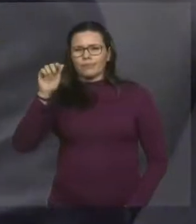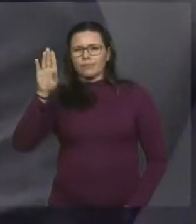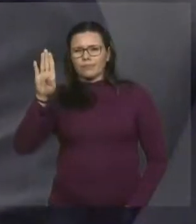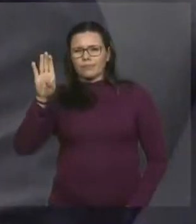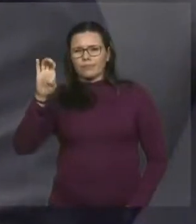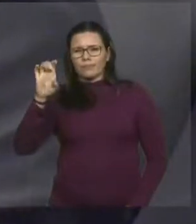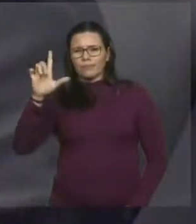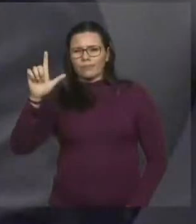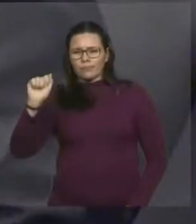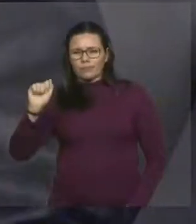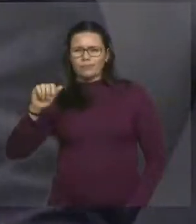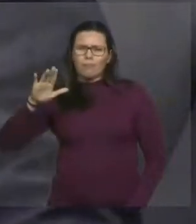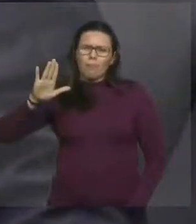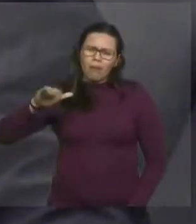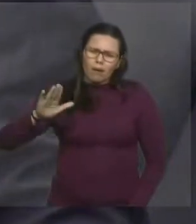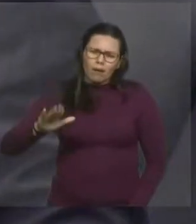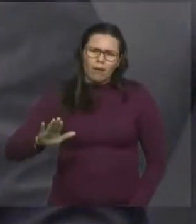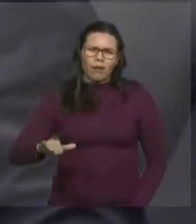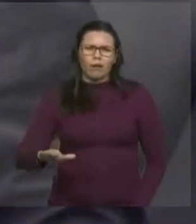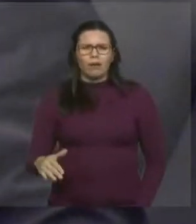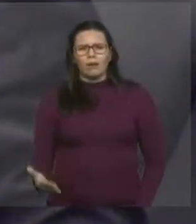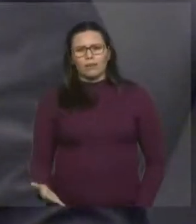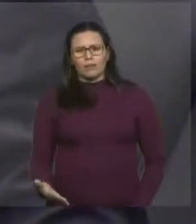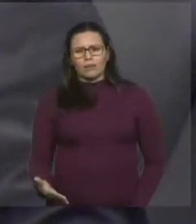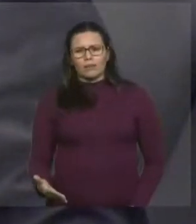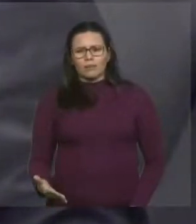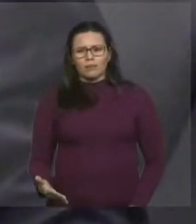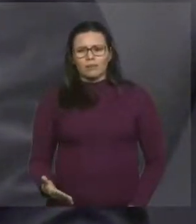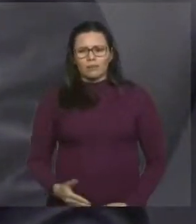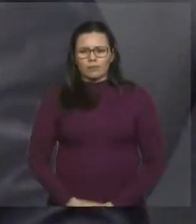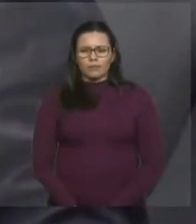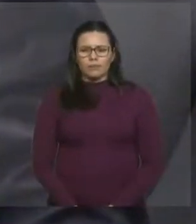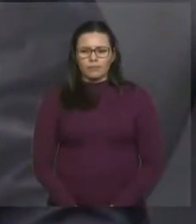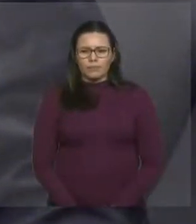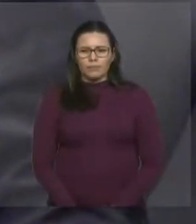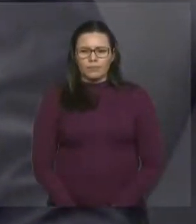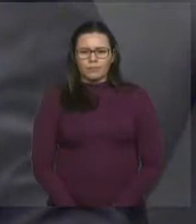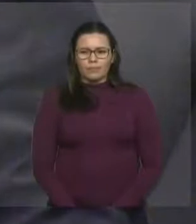que regula mais ou menos essa parte de convênios.